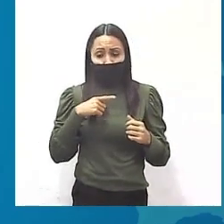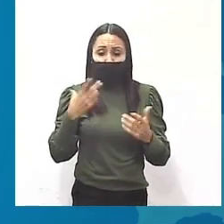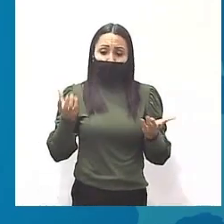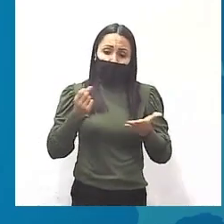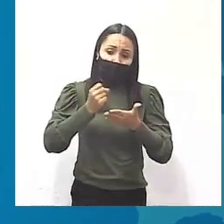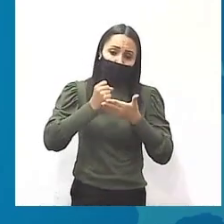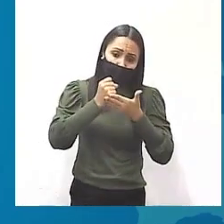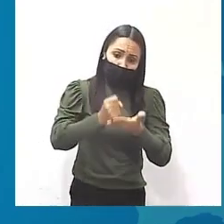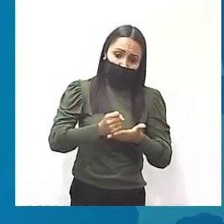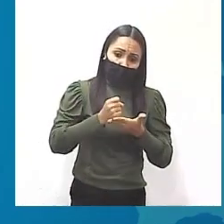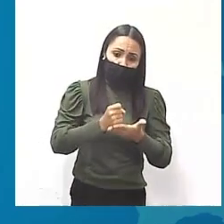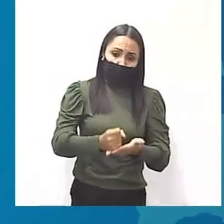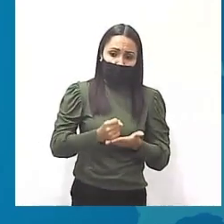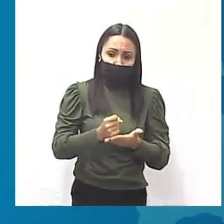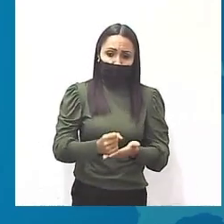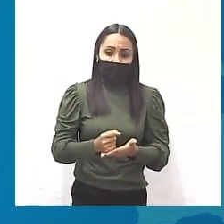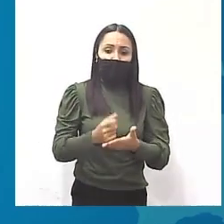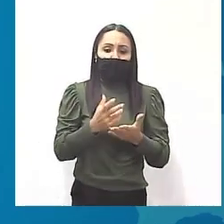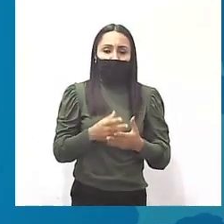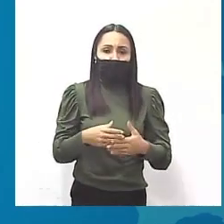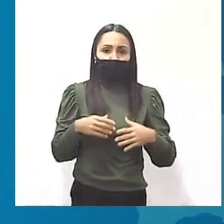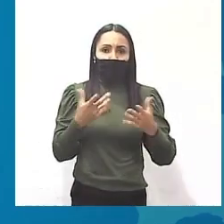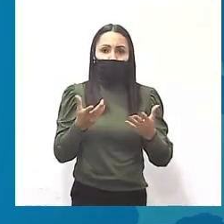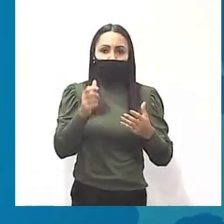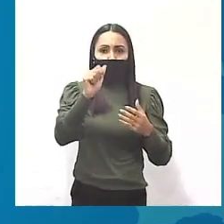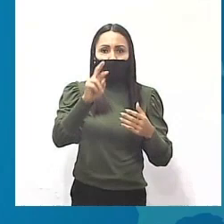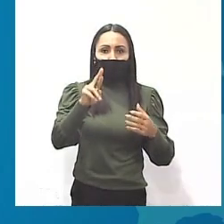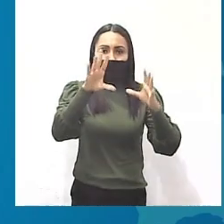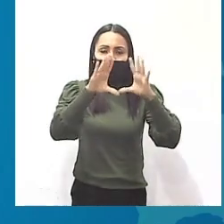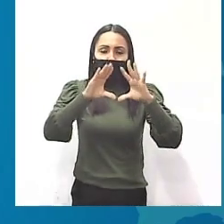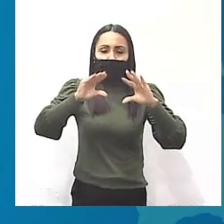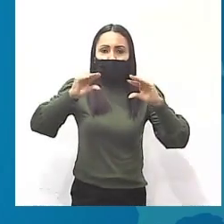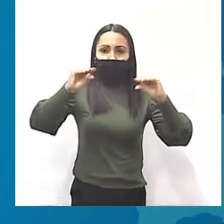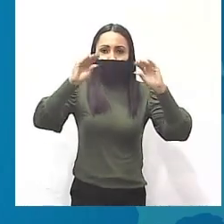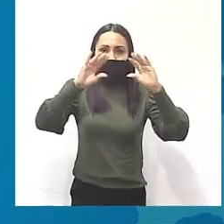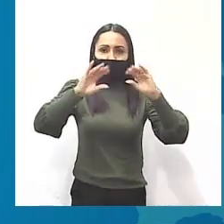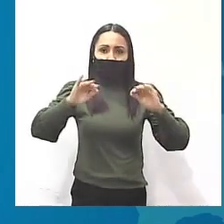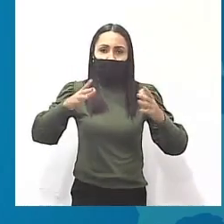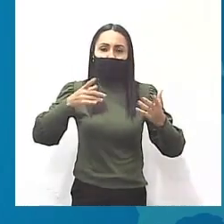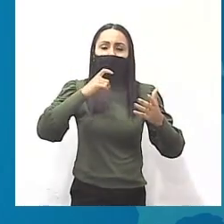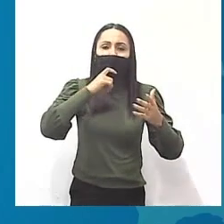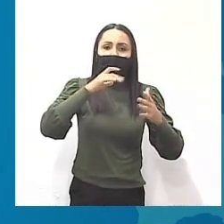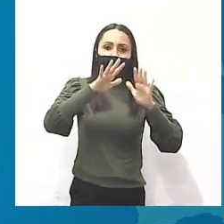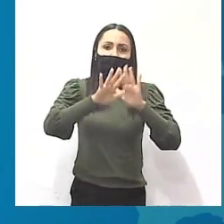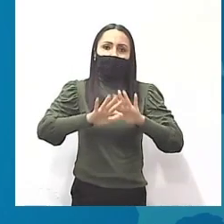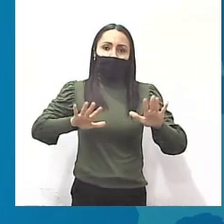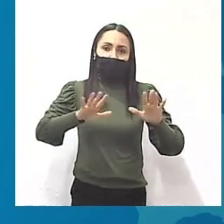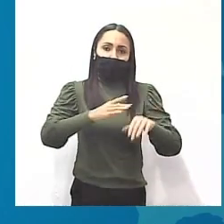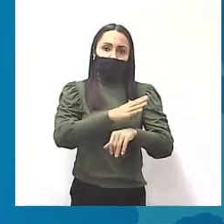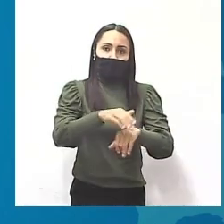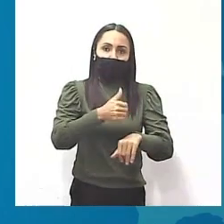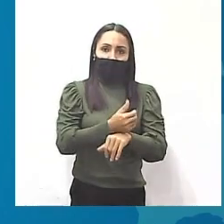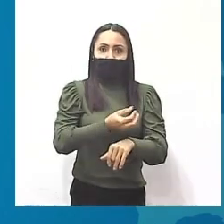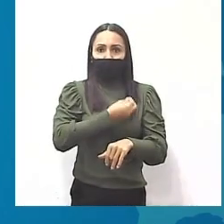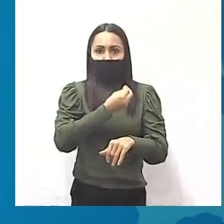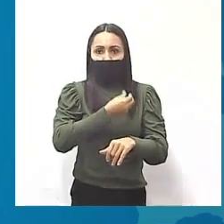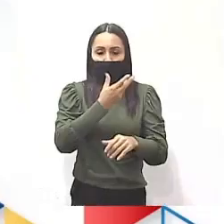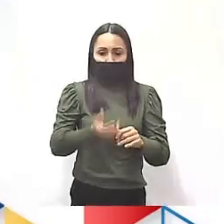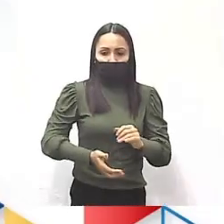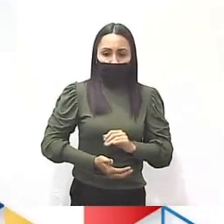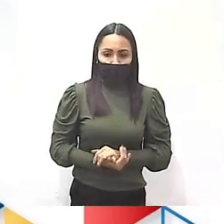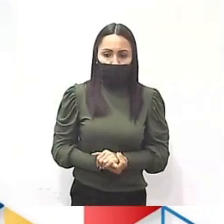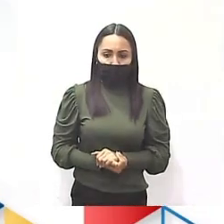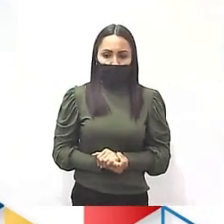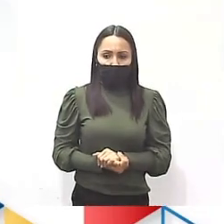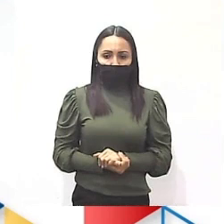contribuir para o resfriamento do ar e melhorar a qualidade ali de vida da população. Como vocês estão vendo